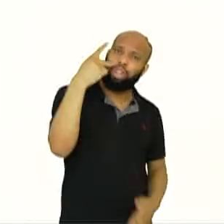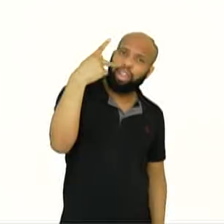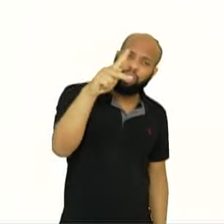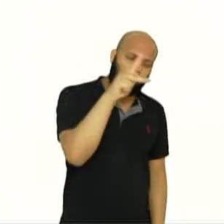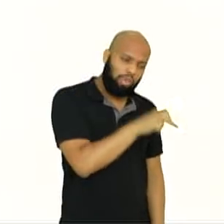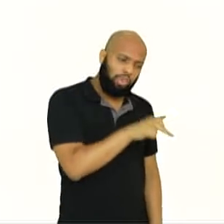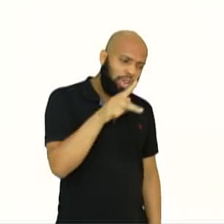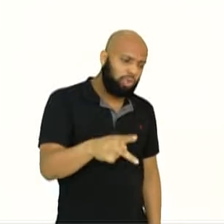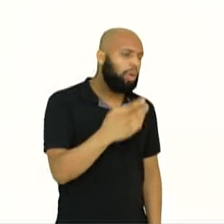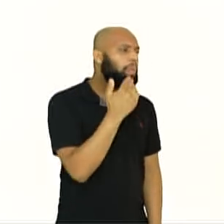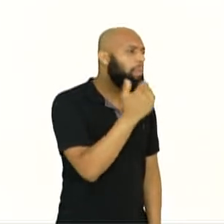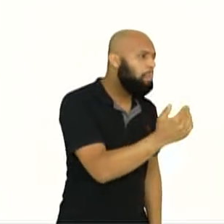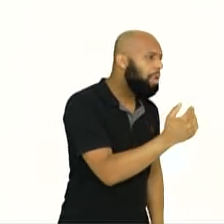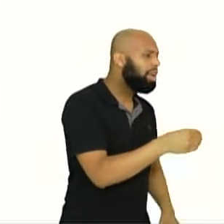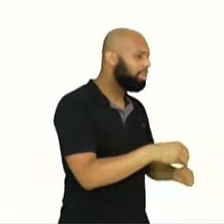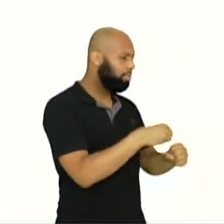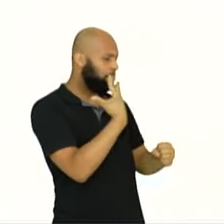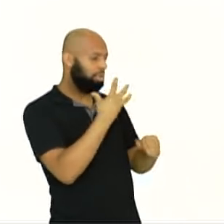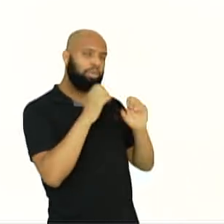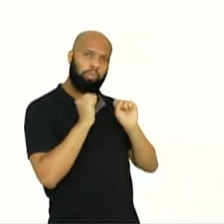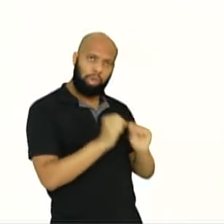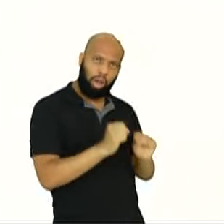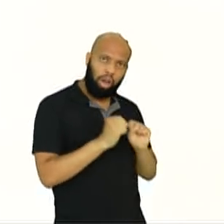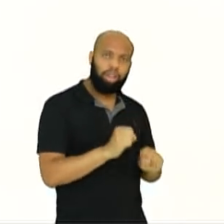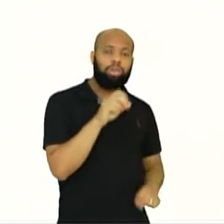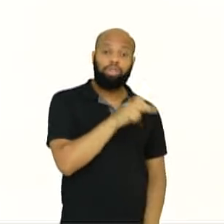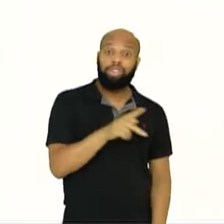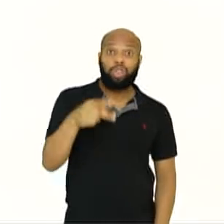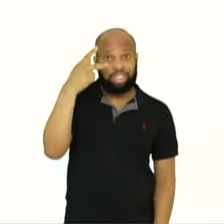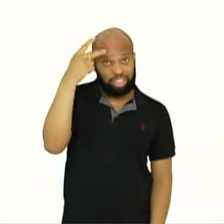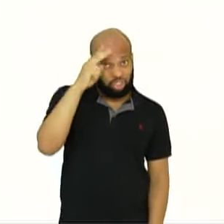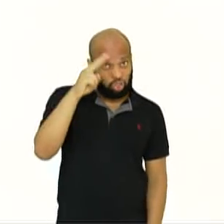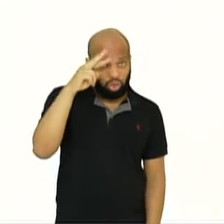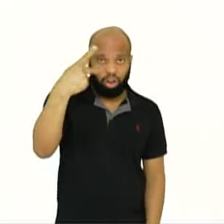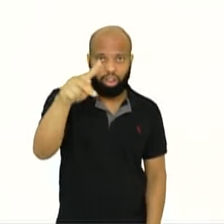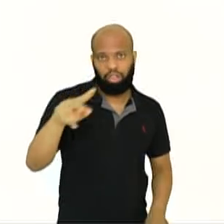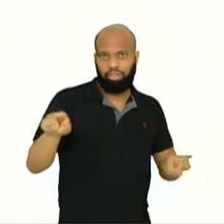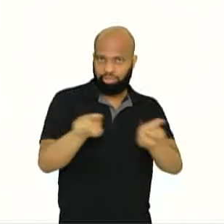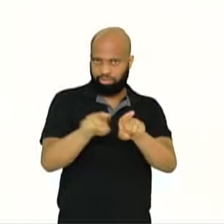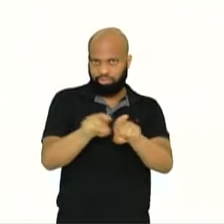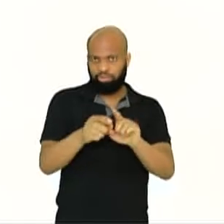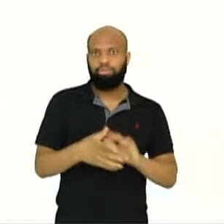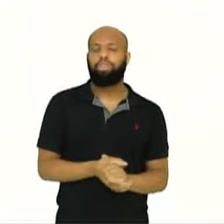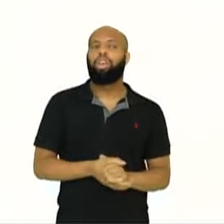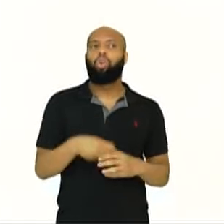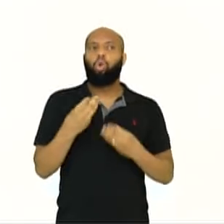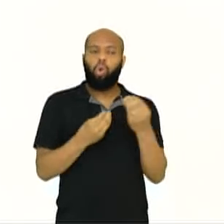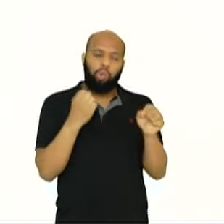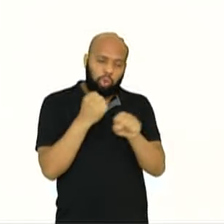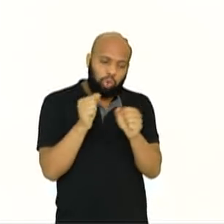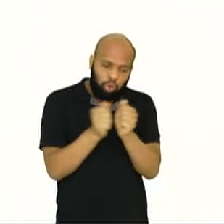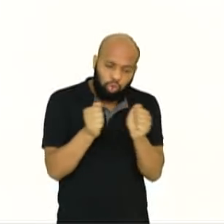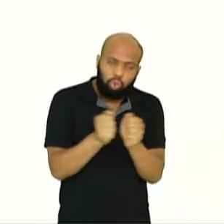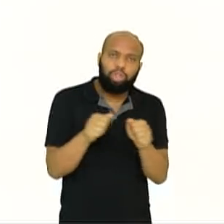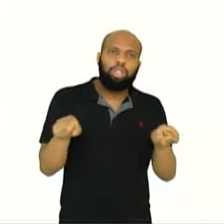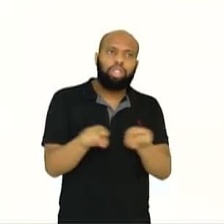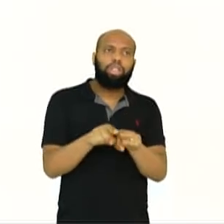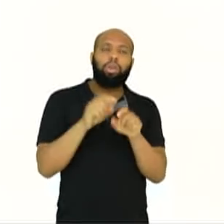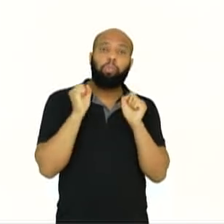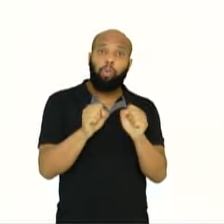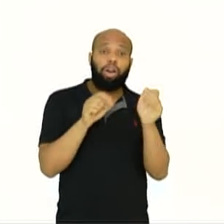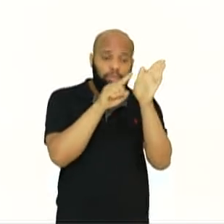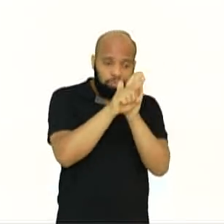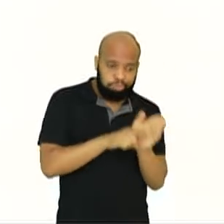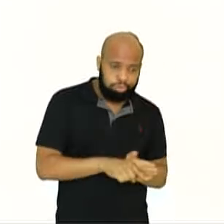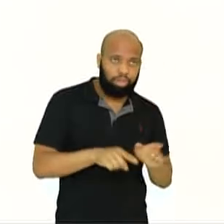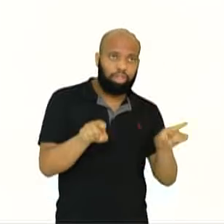peçam a orientação, como que pode ser feito o professor de história ou a professora de história, participar junto com vocês, podem fazer uma